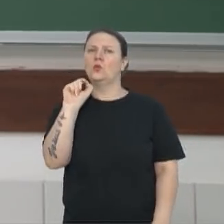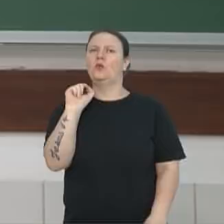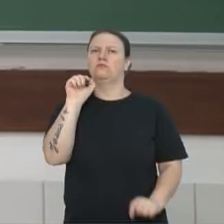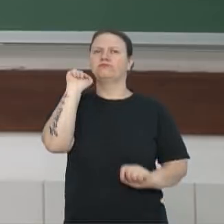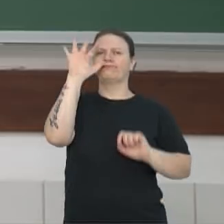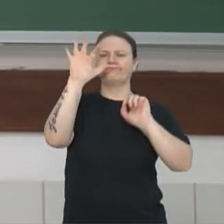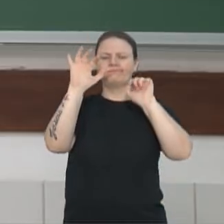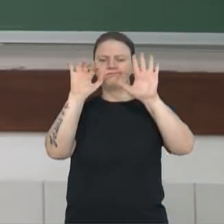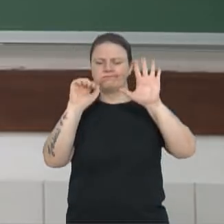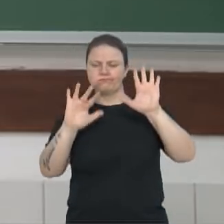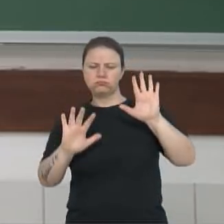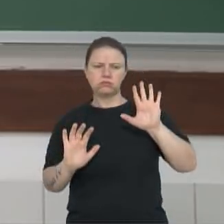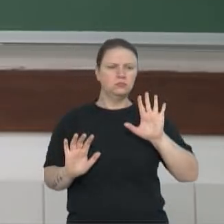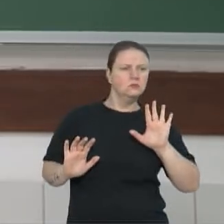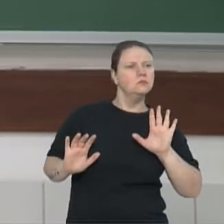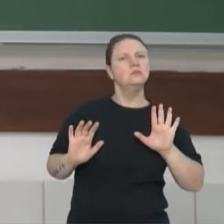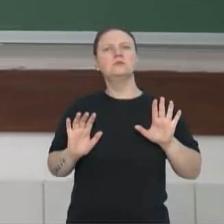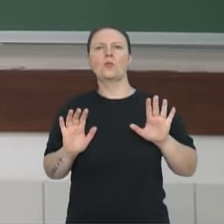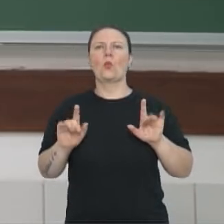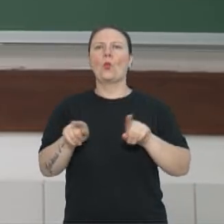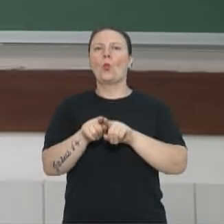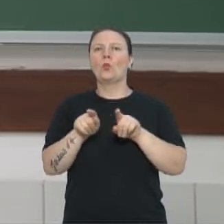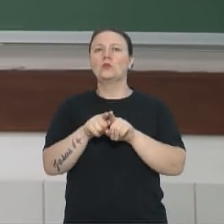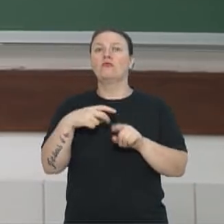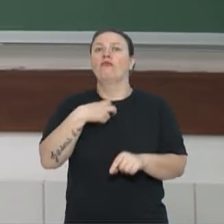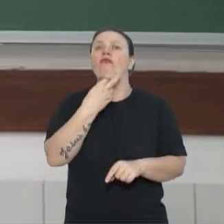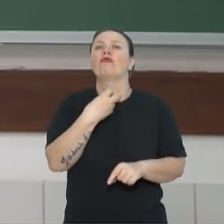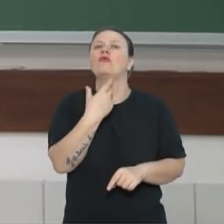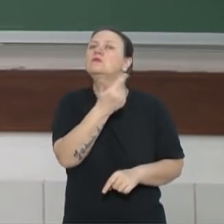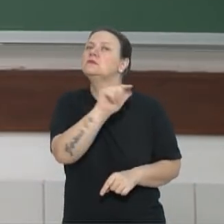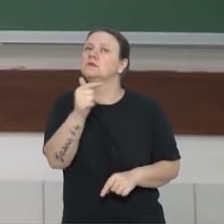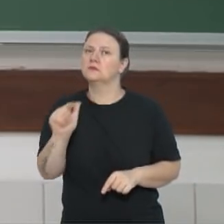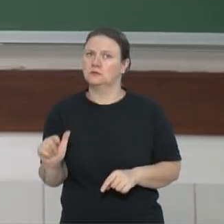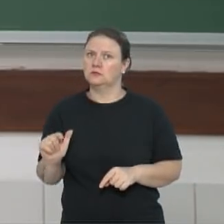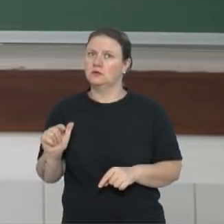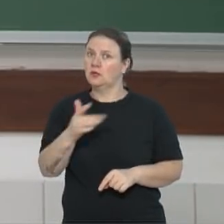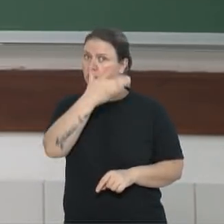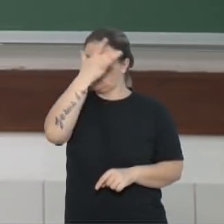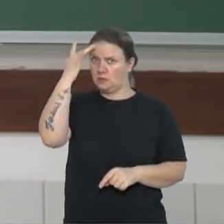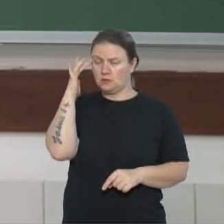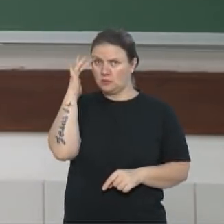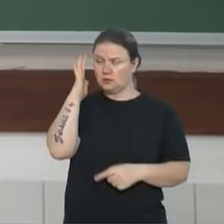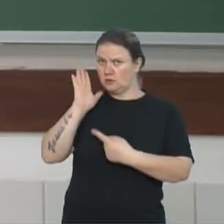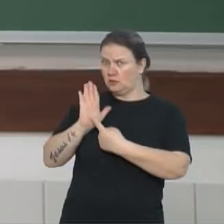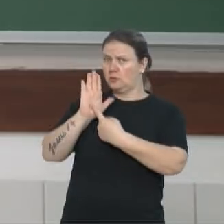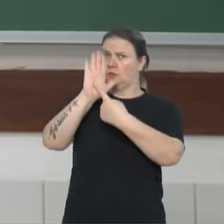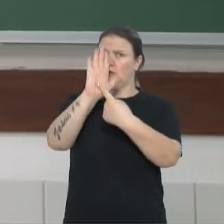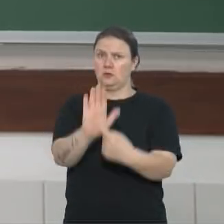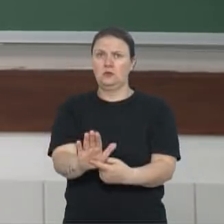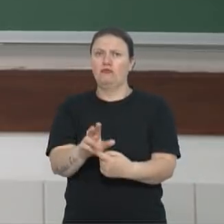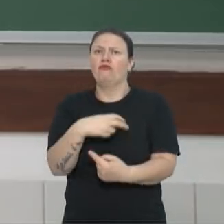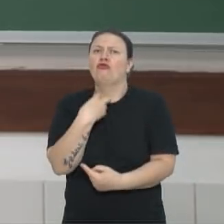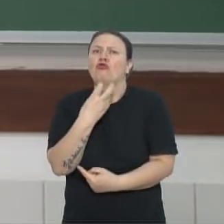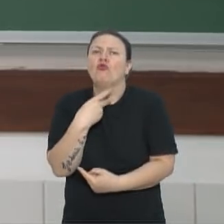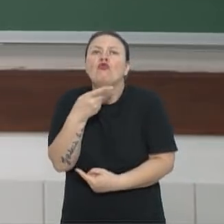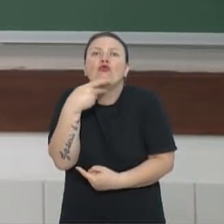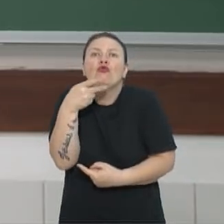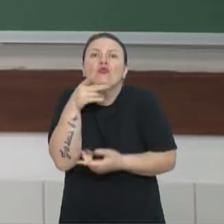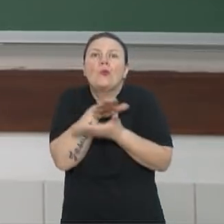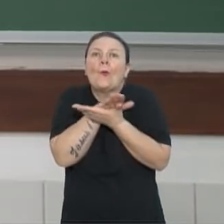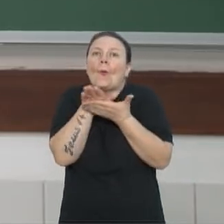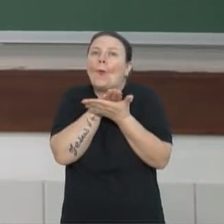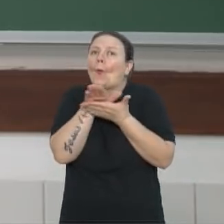é utilizada, porque é um espetáculo que não tem voz, o artista, o ator ou a atriz, ele não fala.